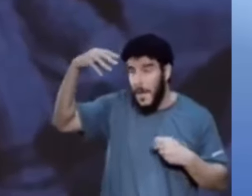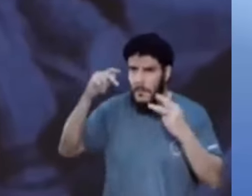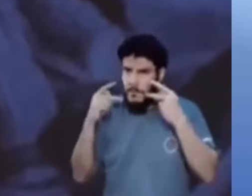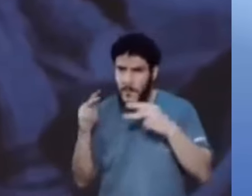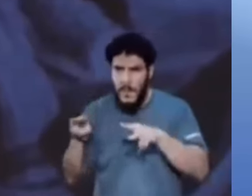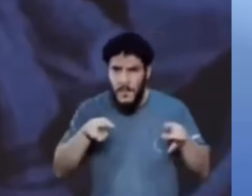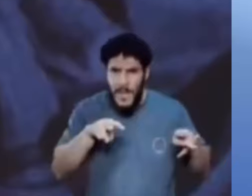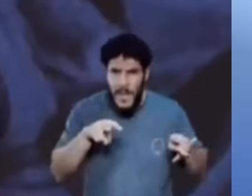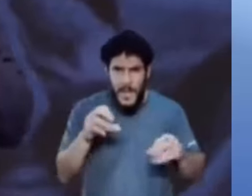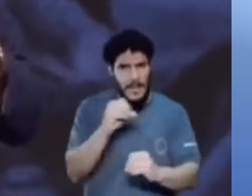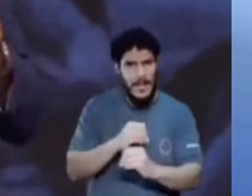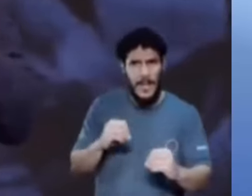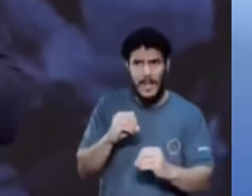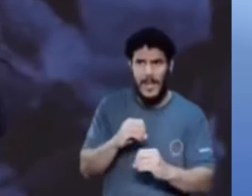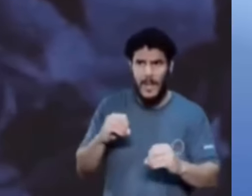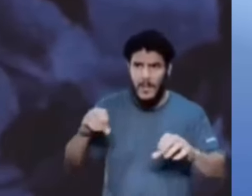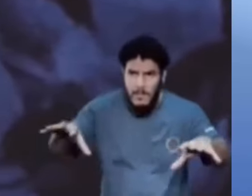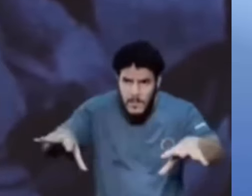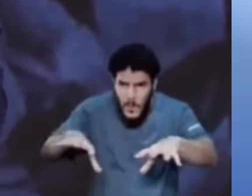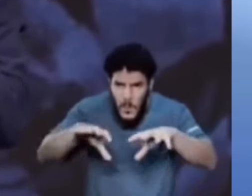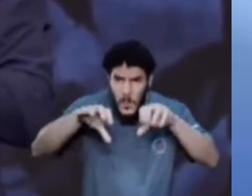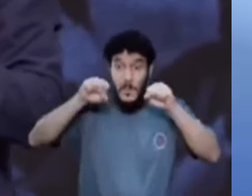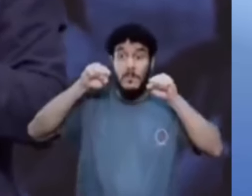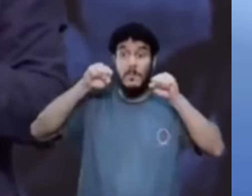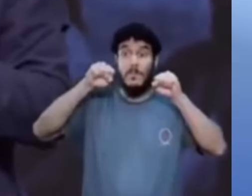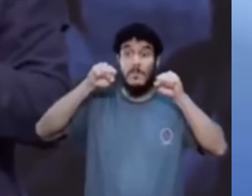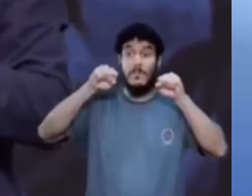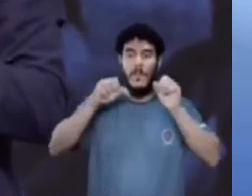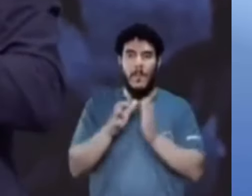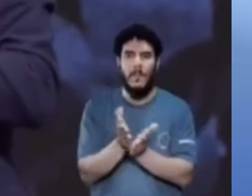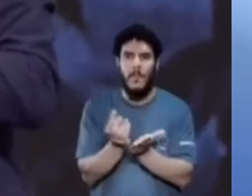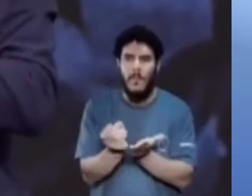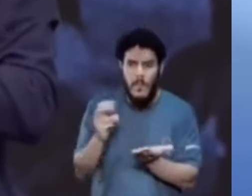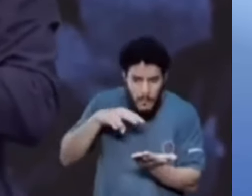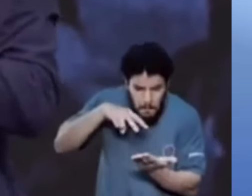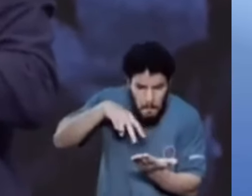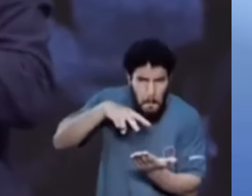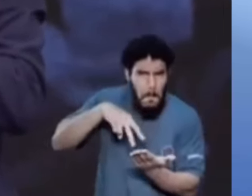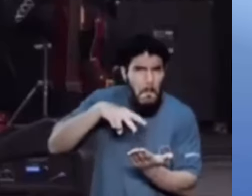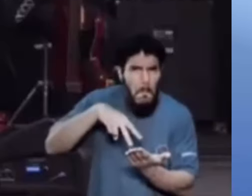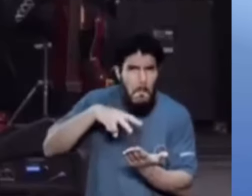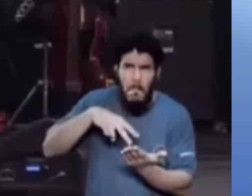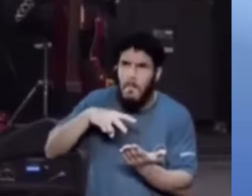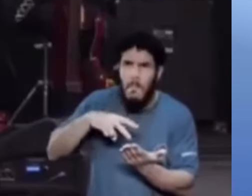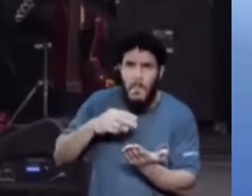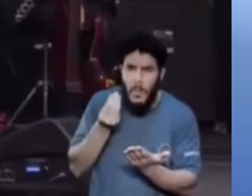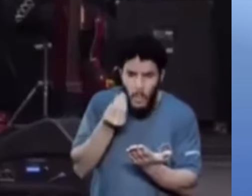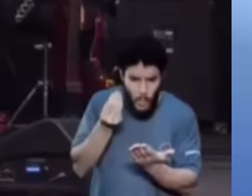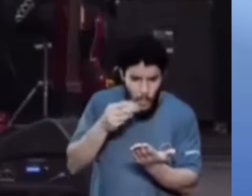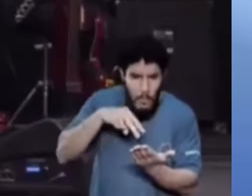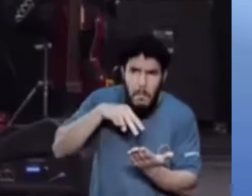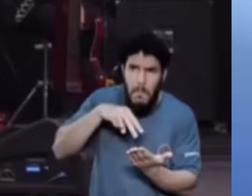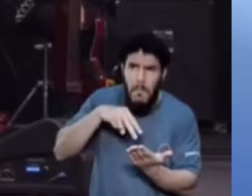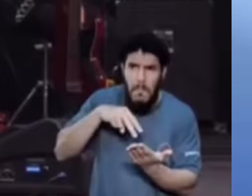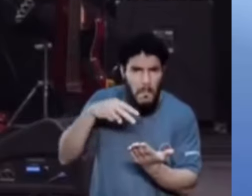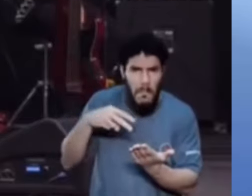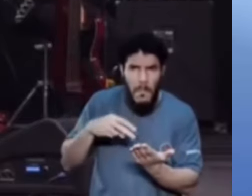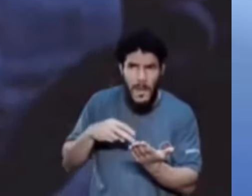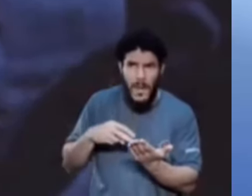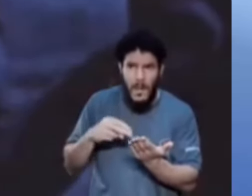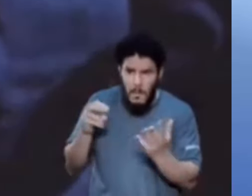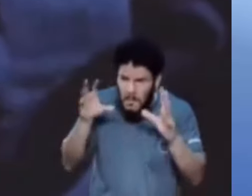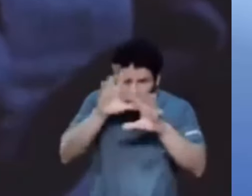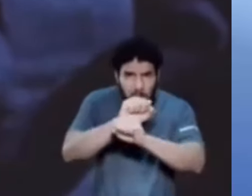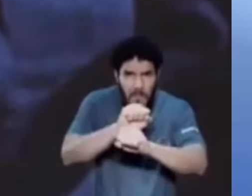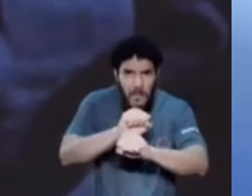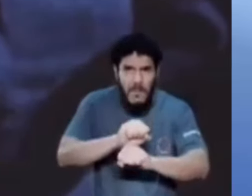pessoas. Tá aí outra. Você lê a Bíblia. Para que vai ler a Bíblia? Para que trazer Bíblia? Para que ler a Bíblia? Não tem onde ler. Tudo